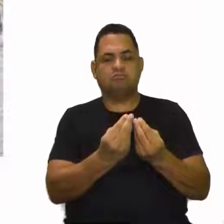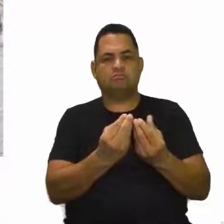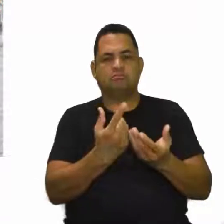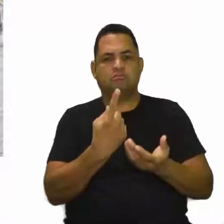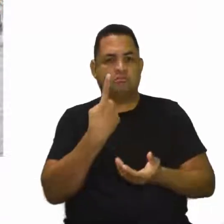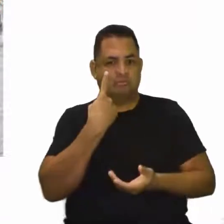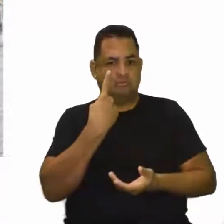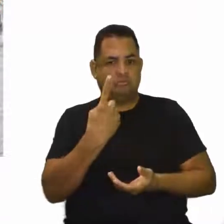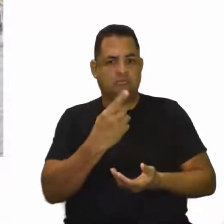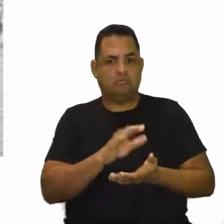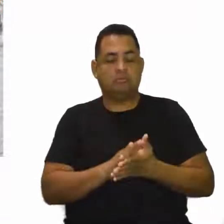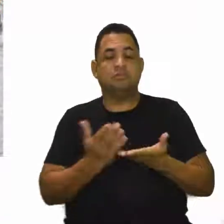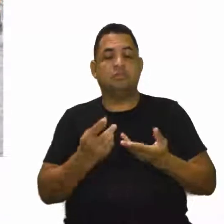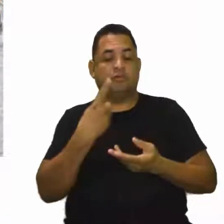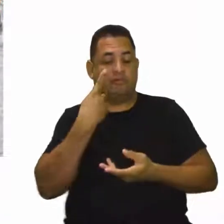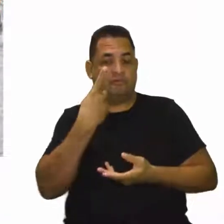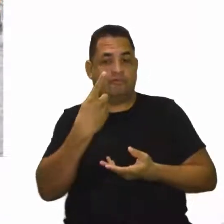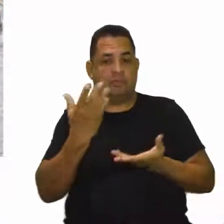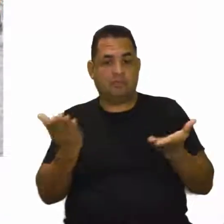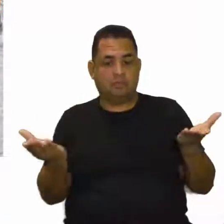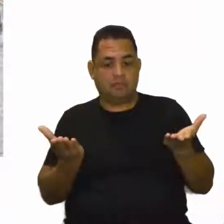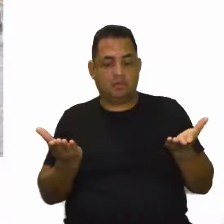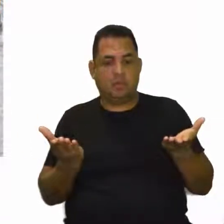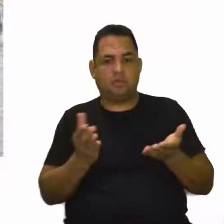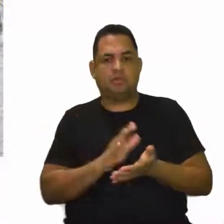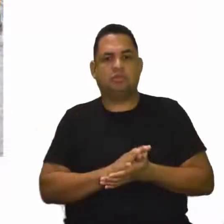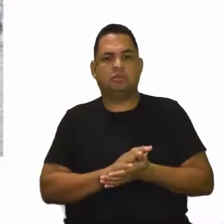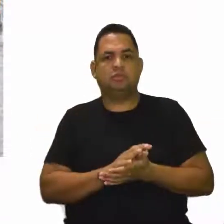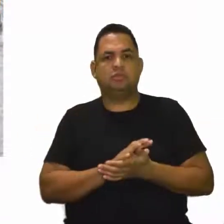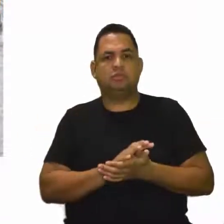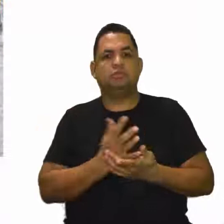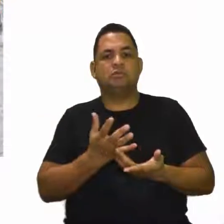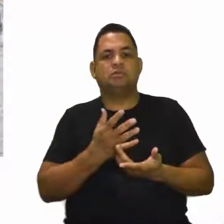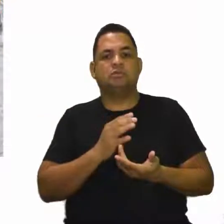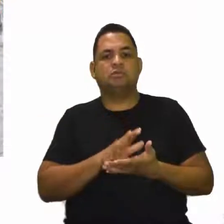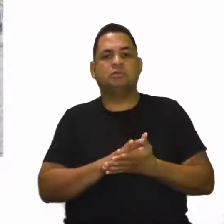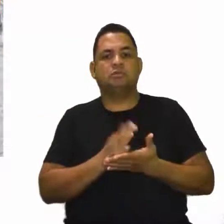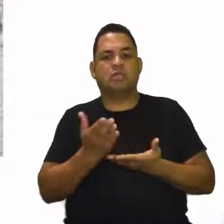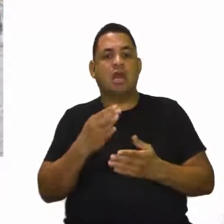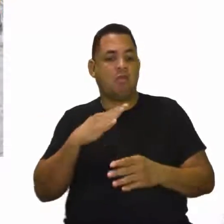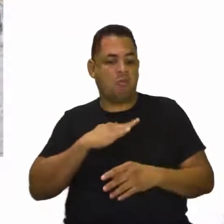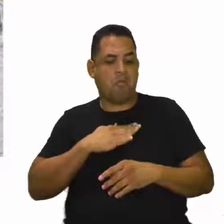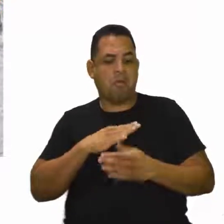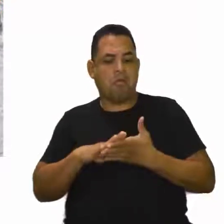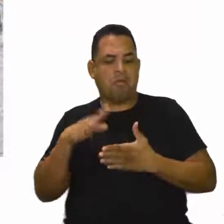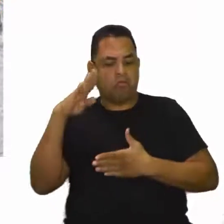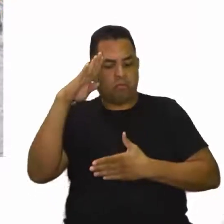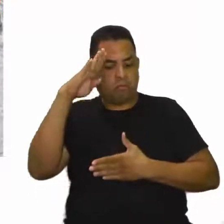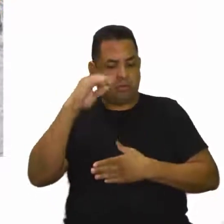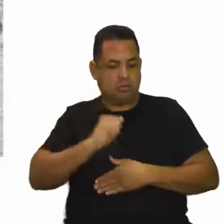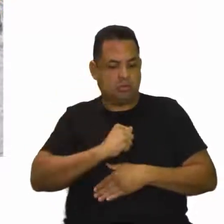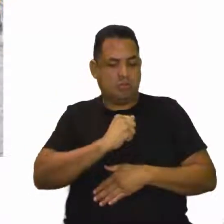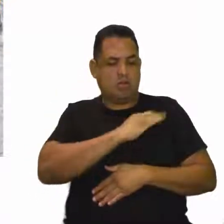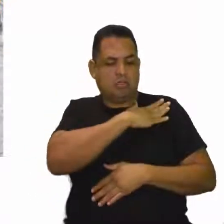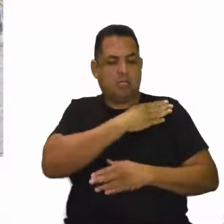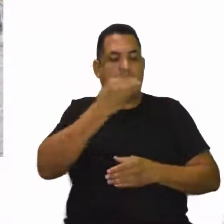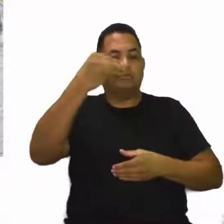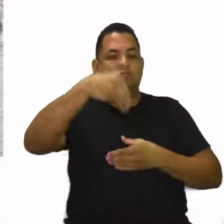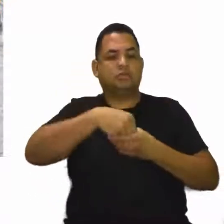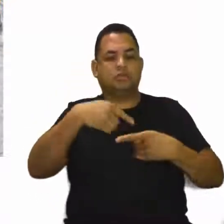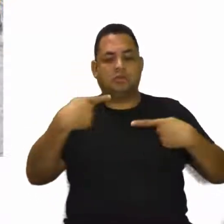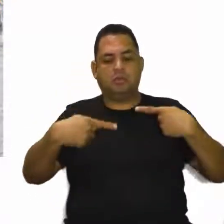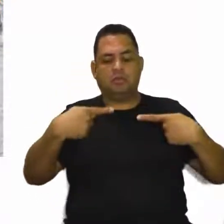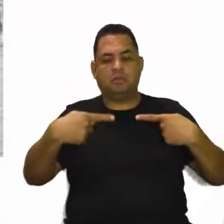vocês estão assistindo hoje, na atualidade, a intervenção do militar na política. Por exemplo, nessa época